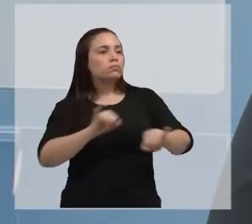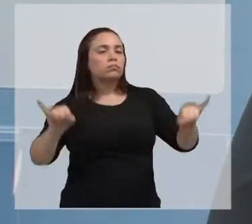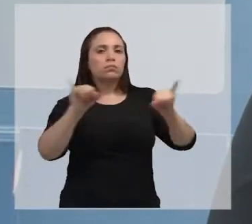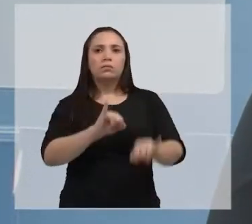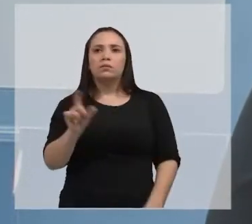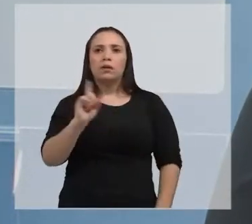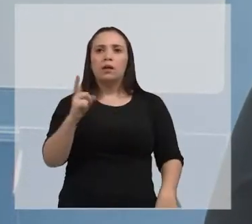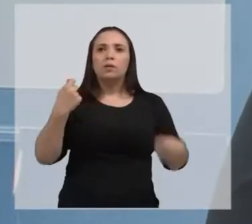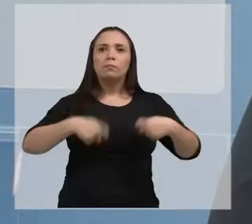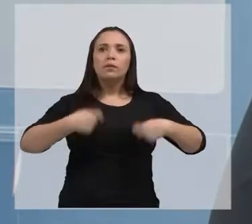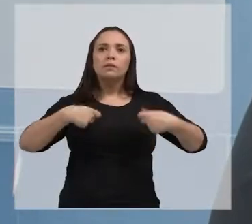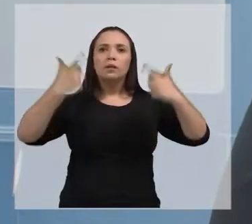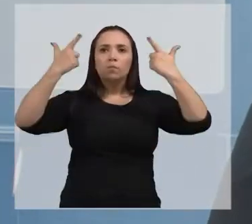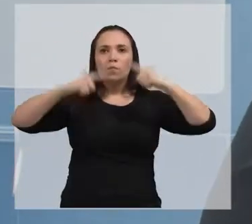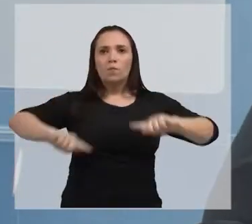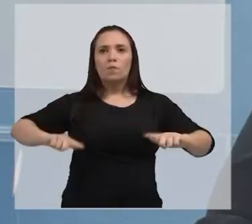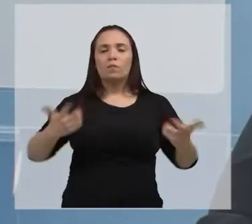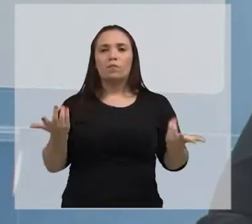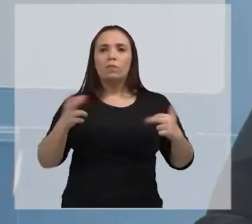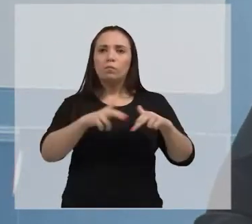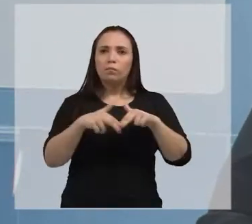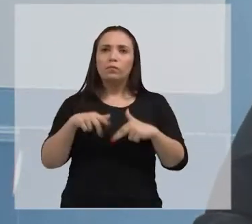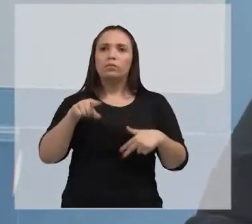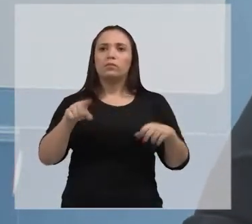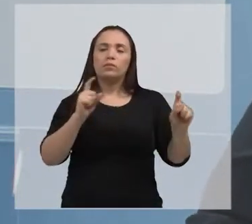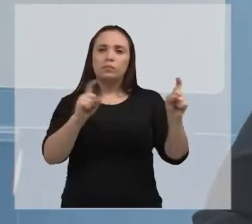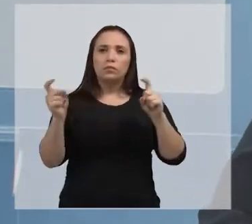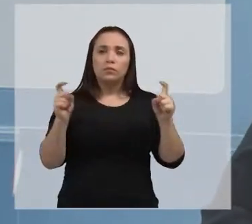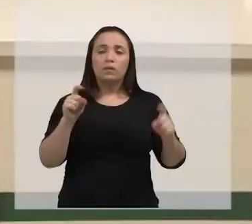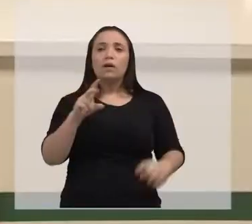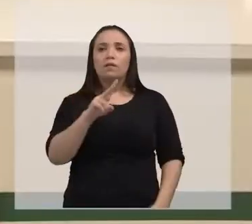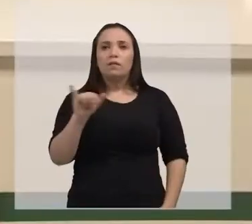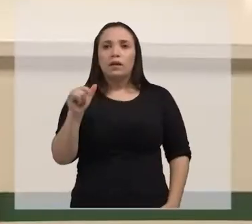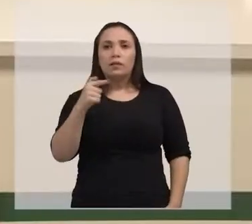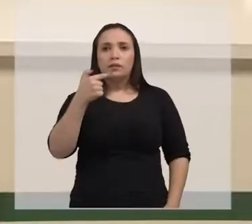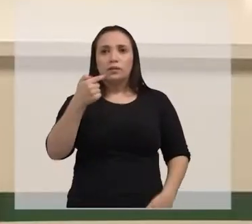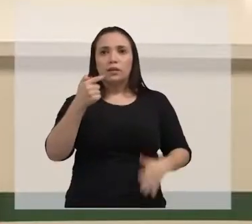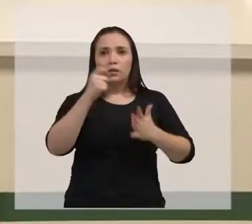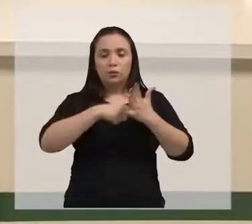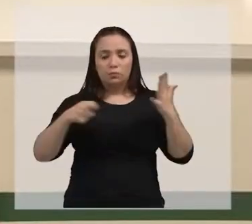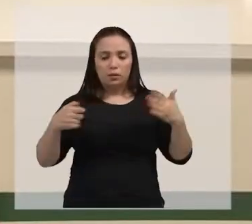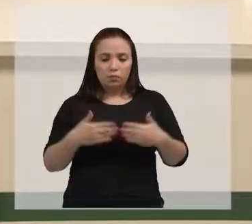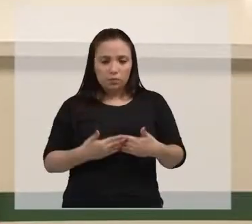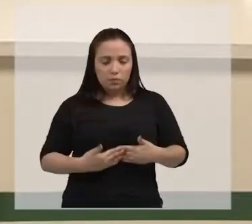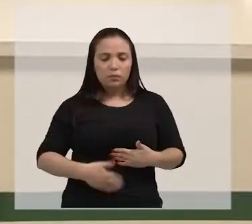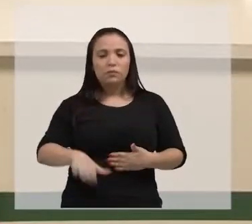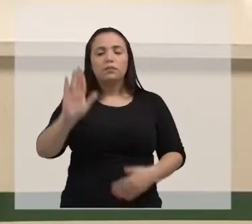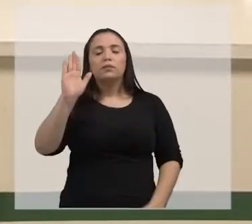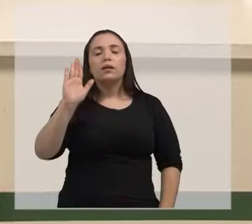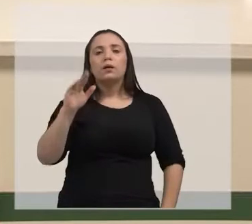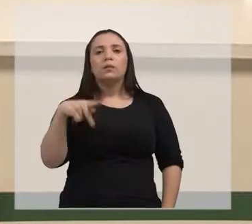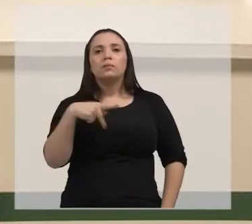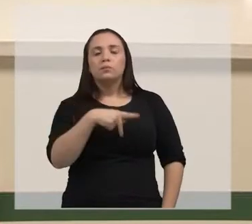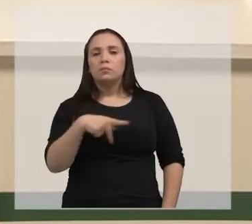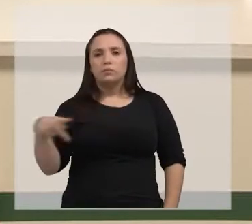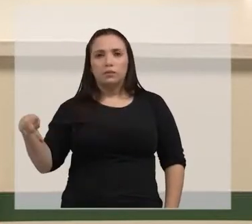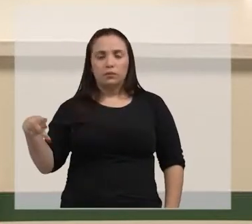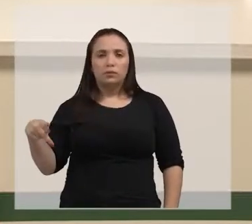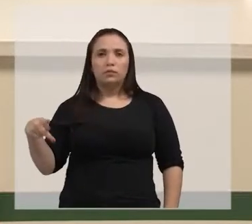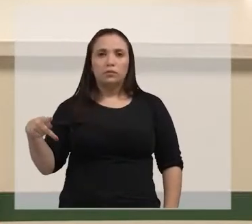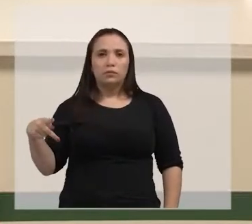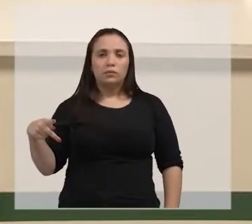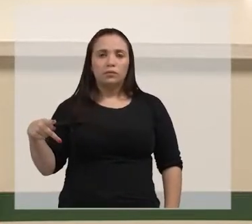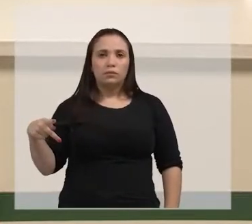Não poder. É isso, essa é a discussão. Mas daqui a 7 meses e 15 dias, o atual presidente...